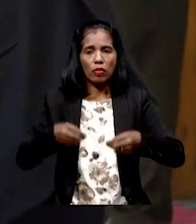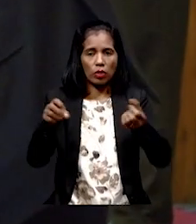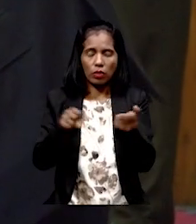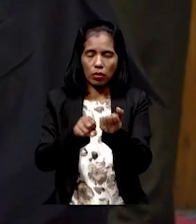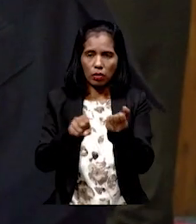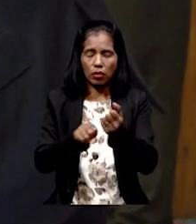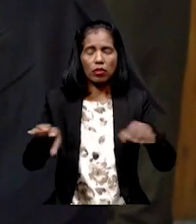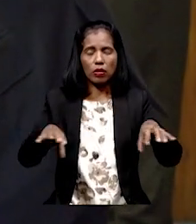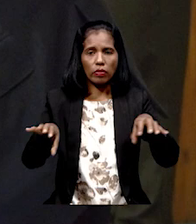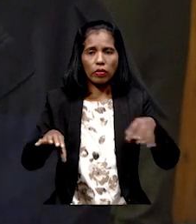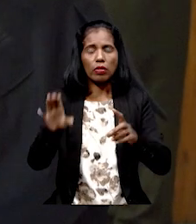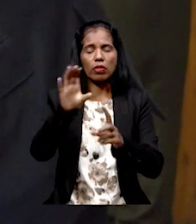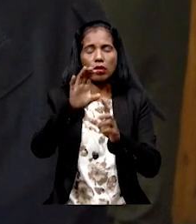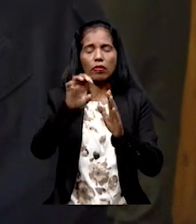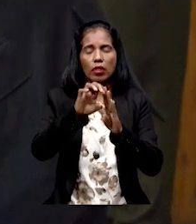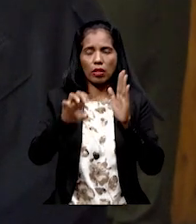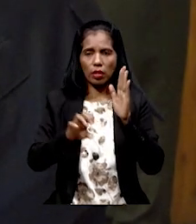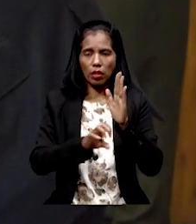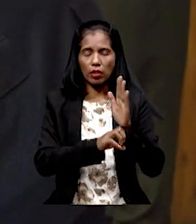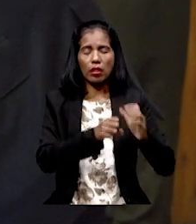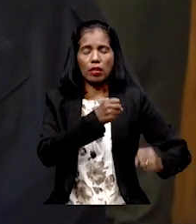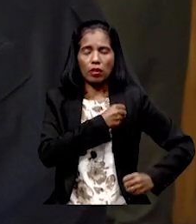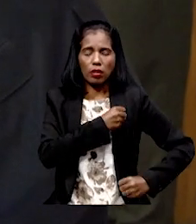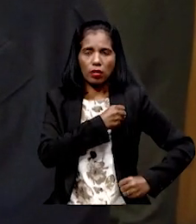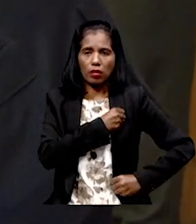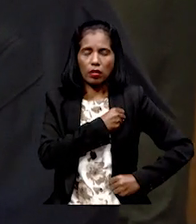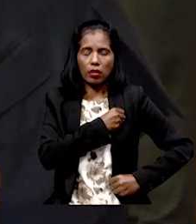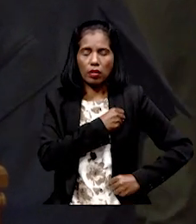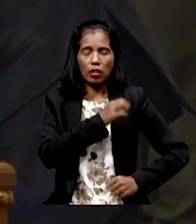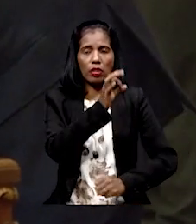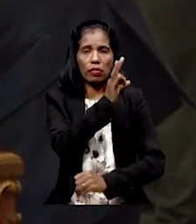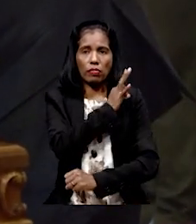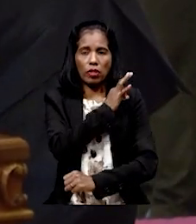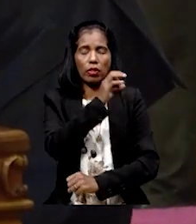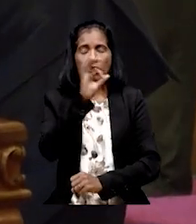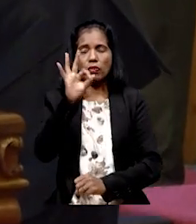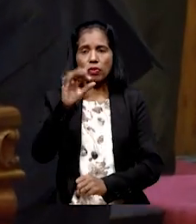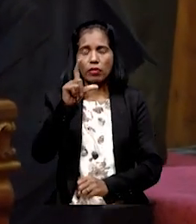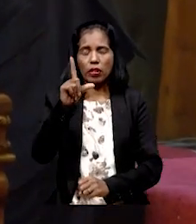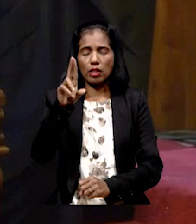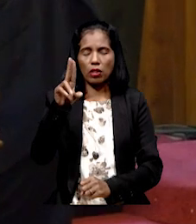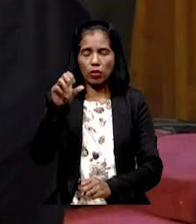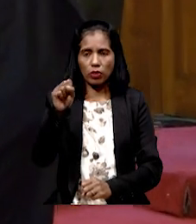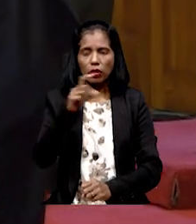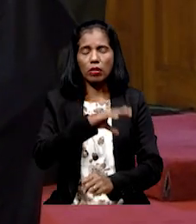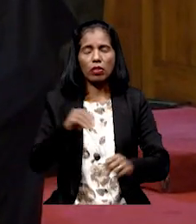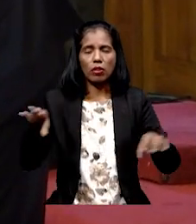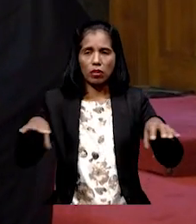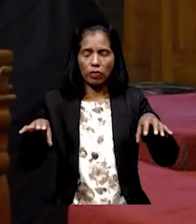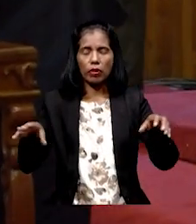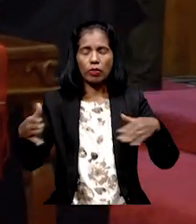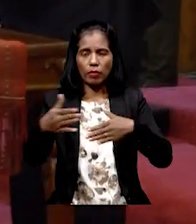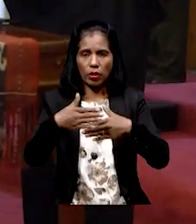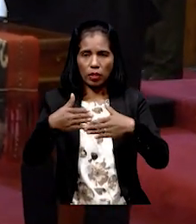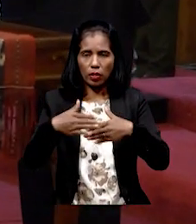serviço chefe Estado, maior General FFDTL, Tenente General Falo Ratelaek, ni ação comando no serviço Besikliu